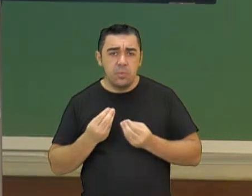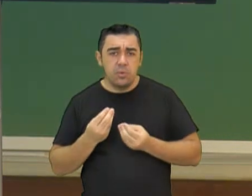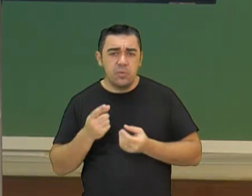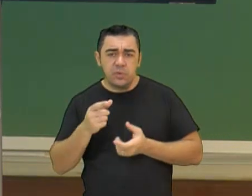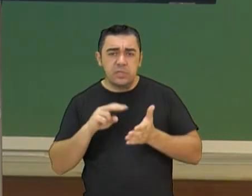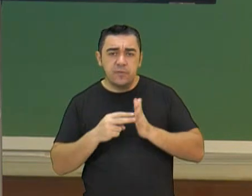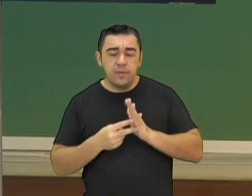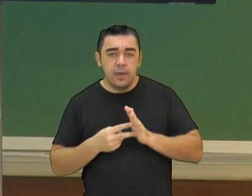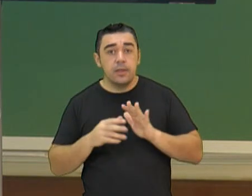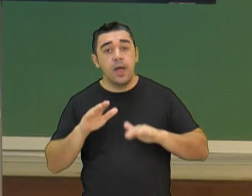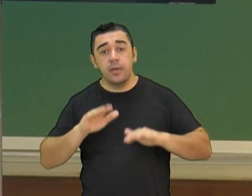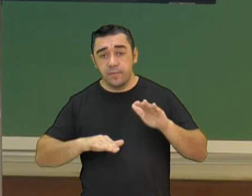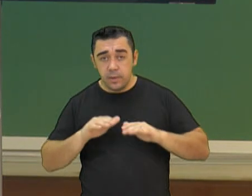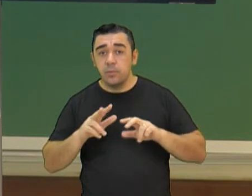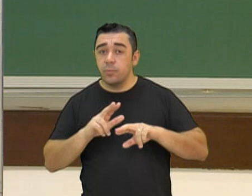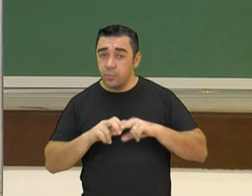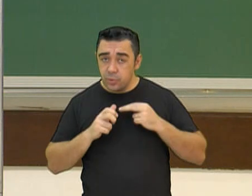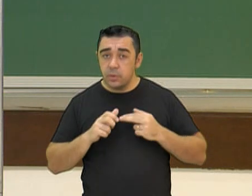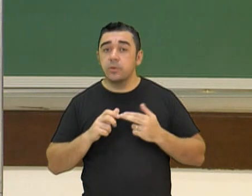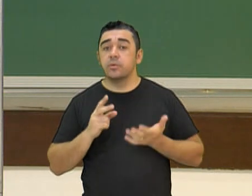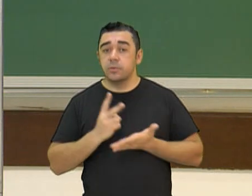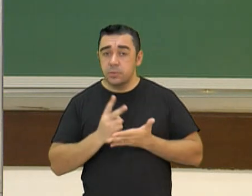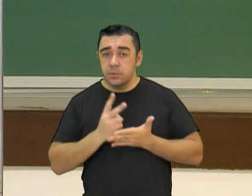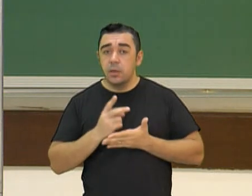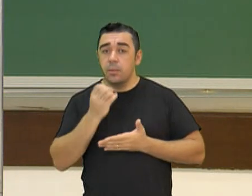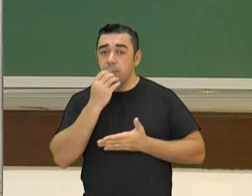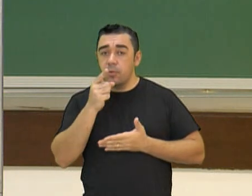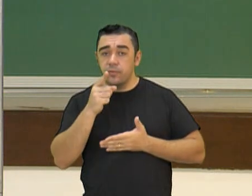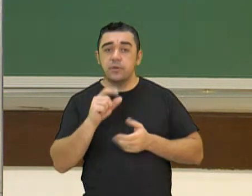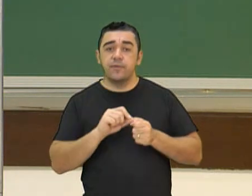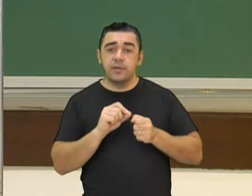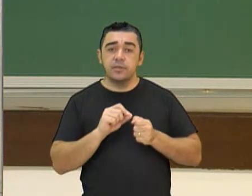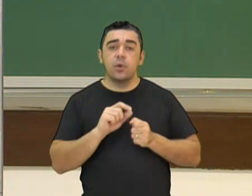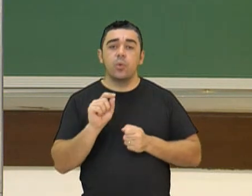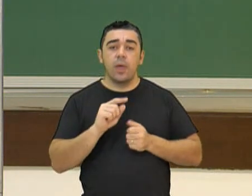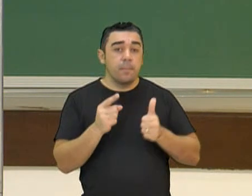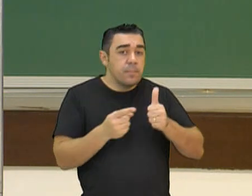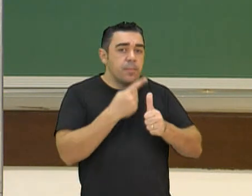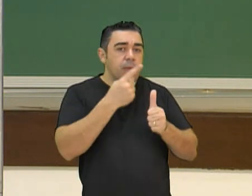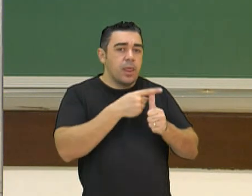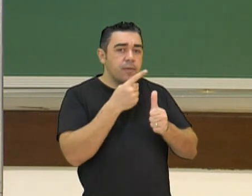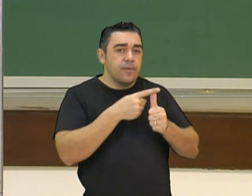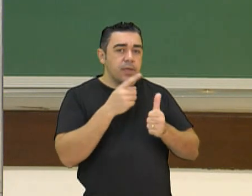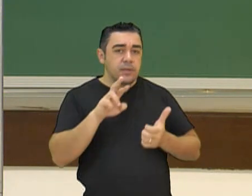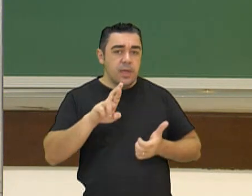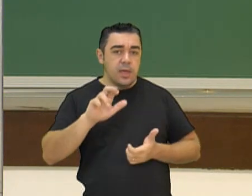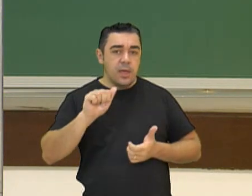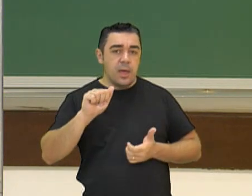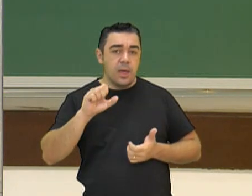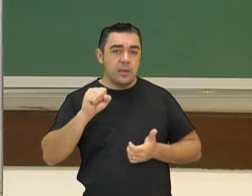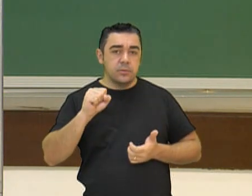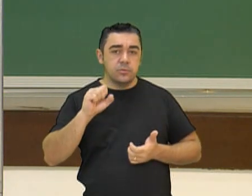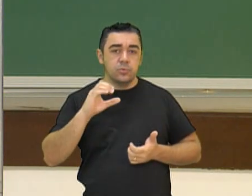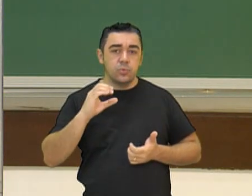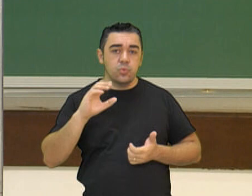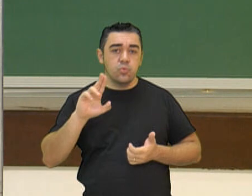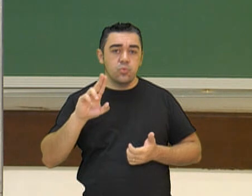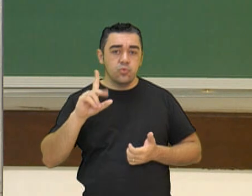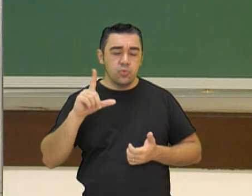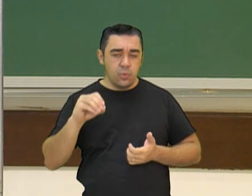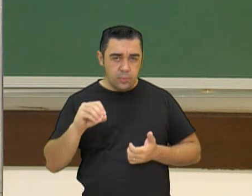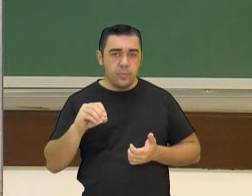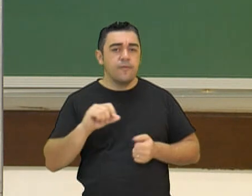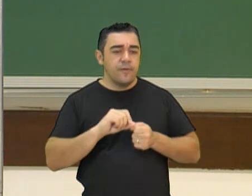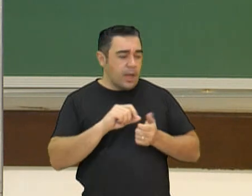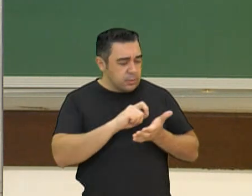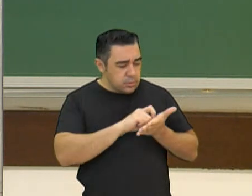quis dizer com isso? Por isso é sempre bom fazer um rascunho, né, quando você é solicitado a fazer um resumo e na sequência você mesmo